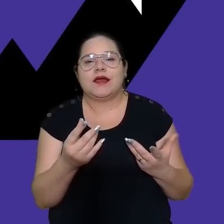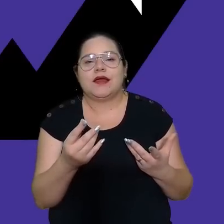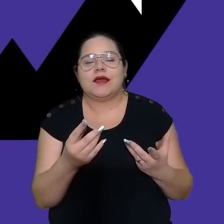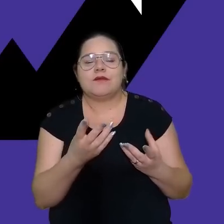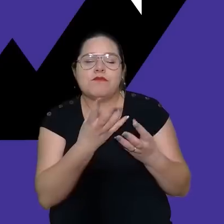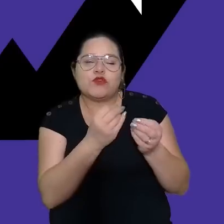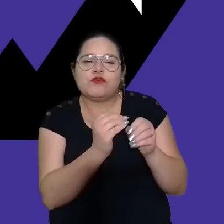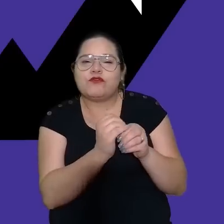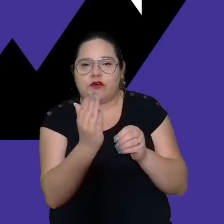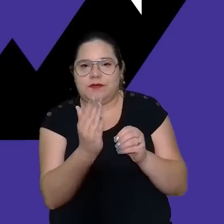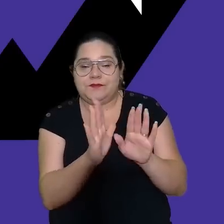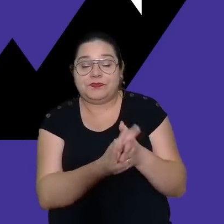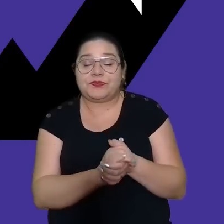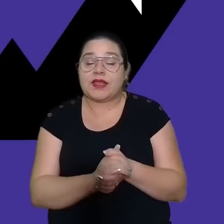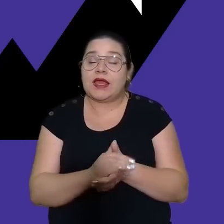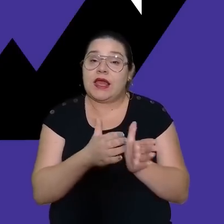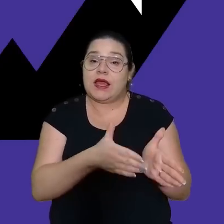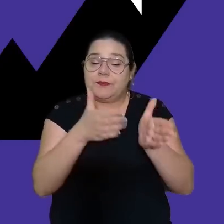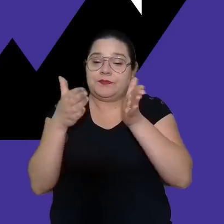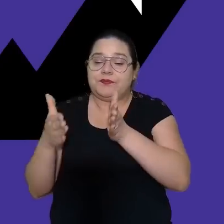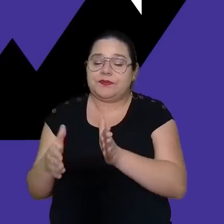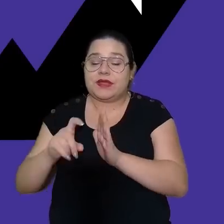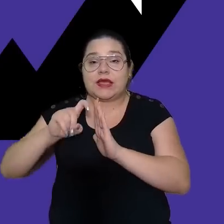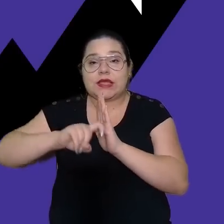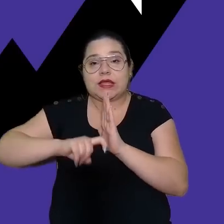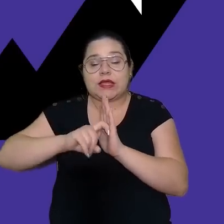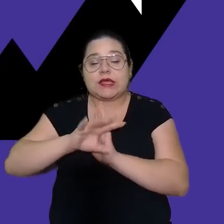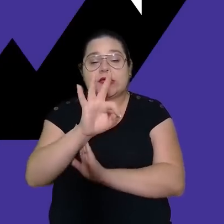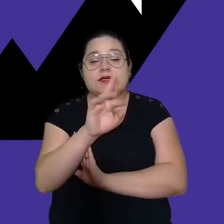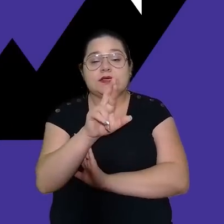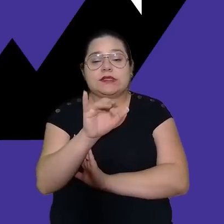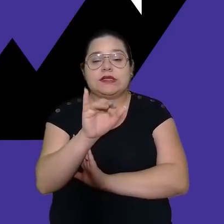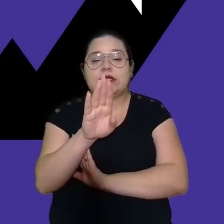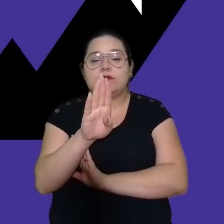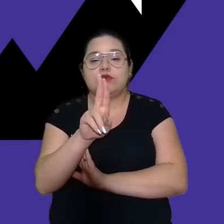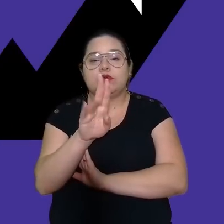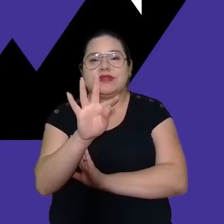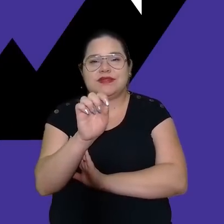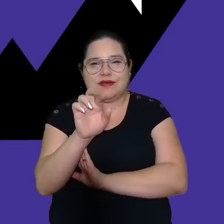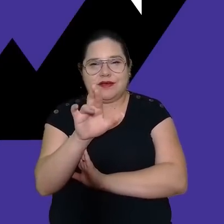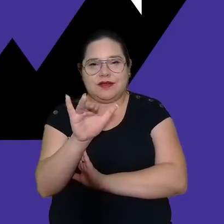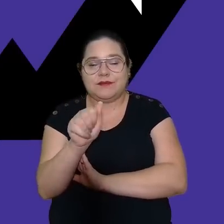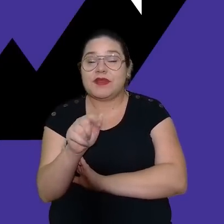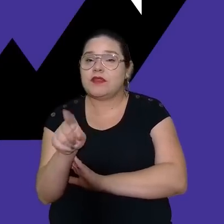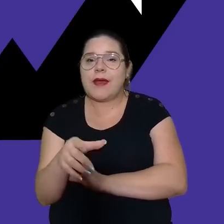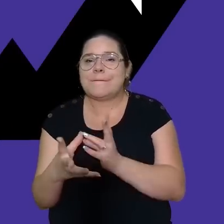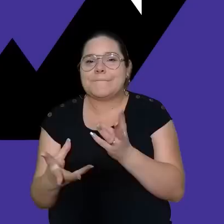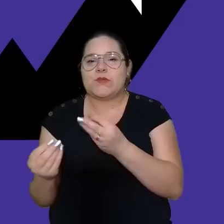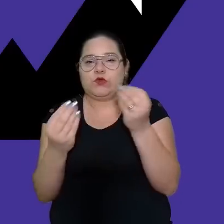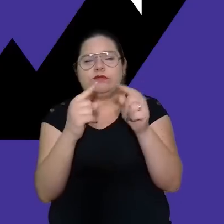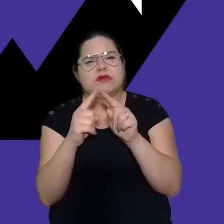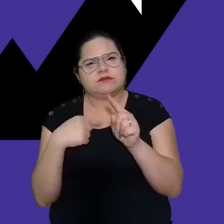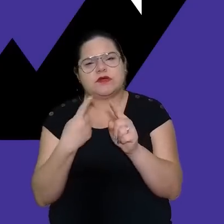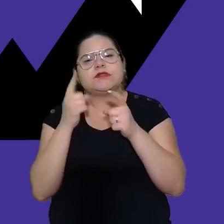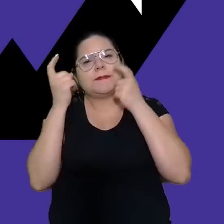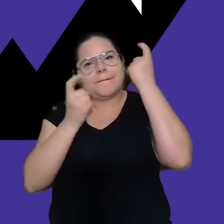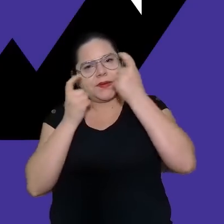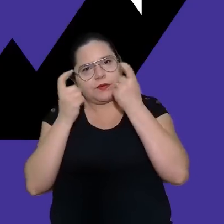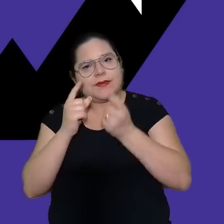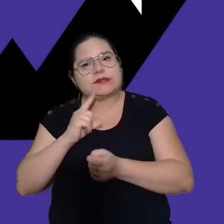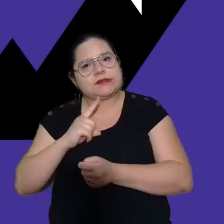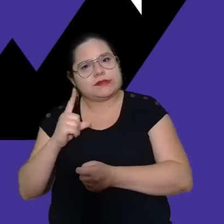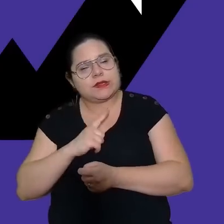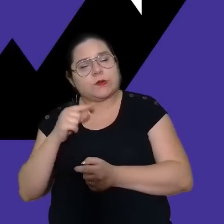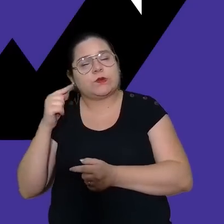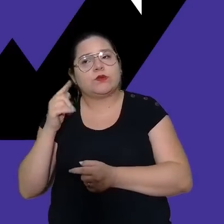questão tributária, por enquanto, não tanto, mas a gente tem uma certa preocupação, né, com os discursos que